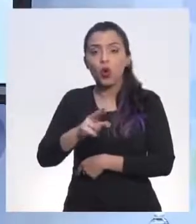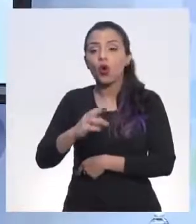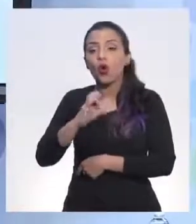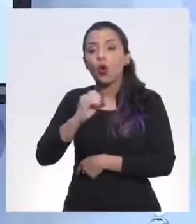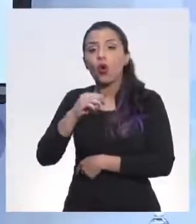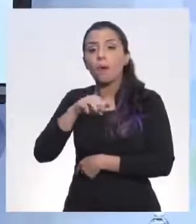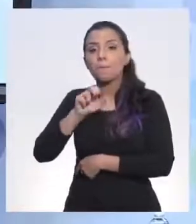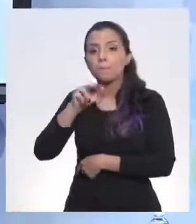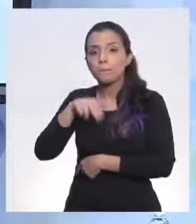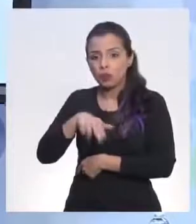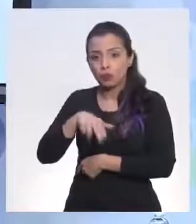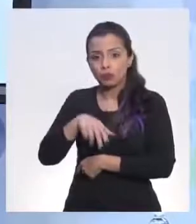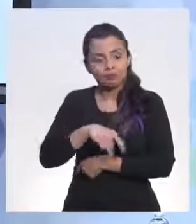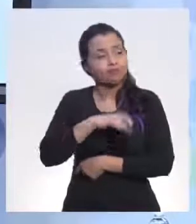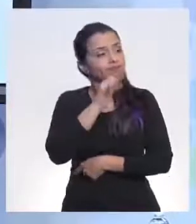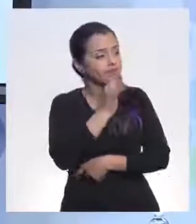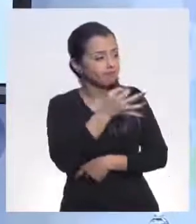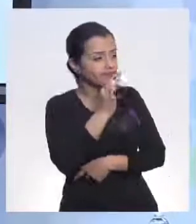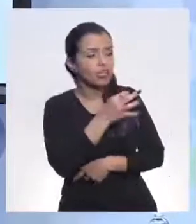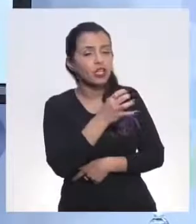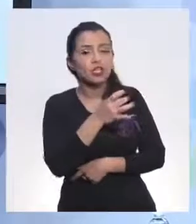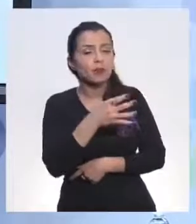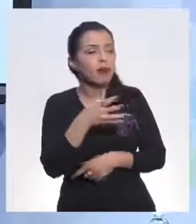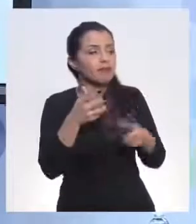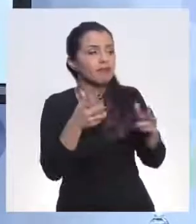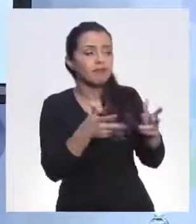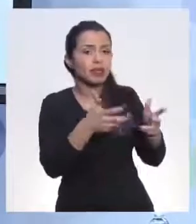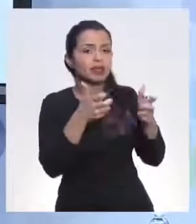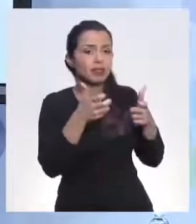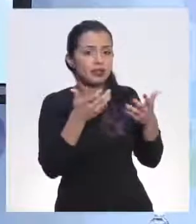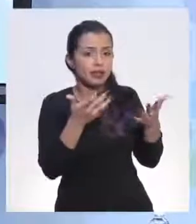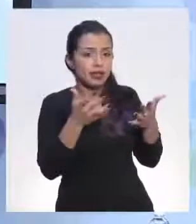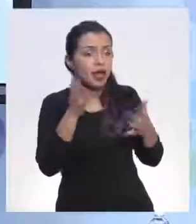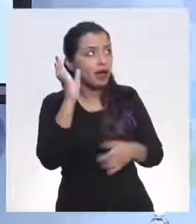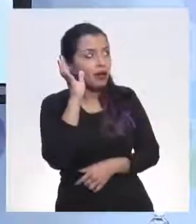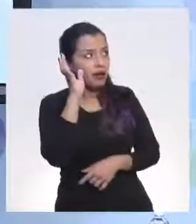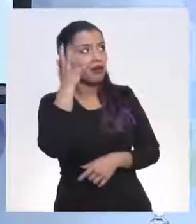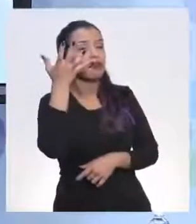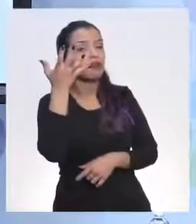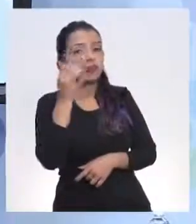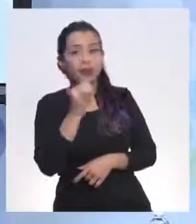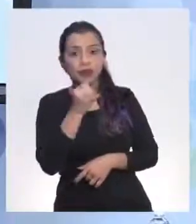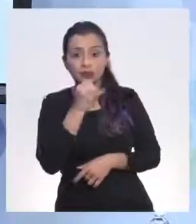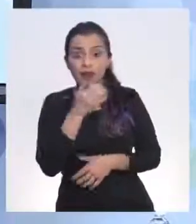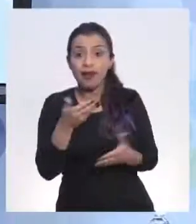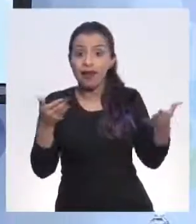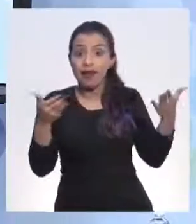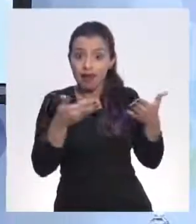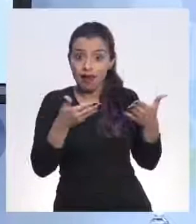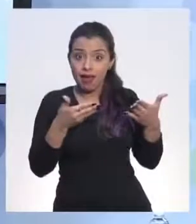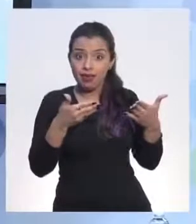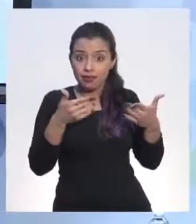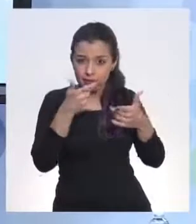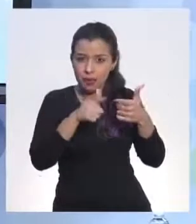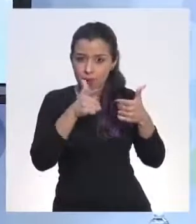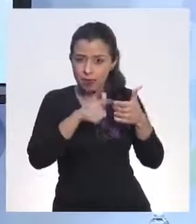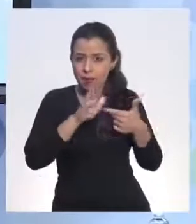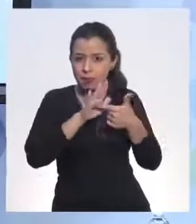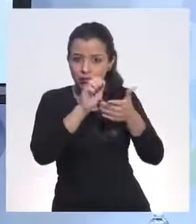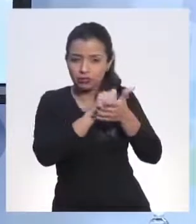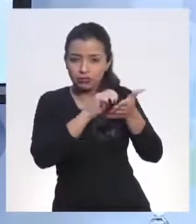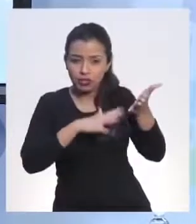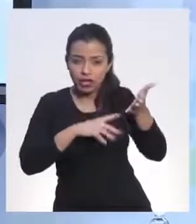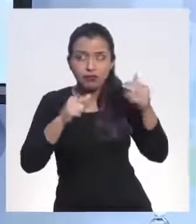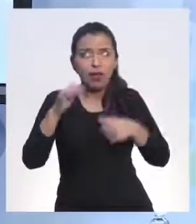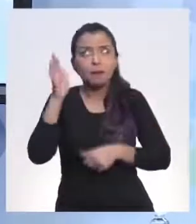reconhecer. Basicamente, a missão é essa. Você reconhecer uma situação. Essa vocês podem construir a situação, tá? Que nem eu